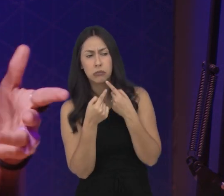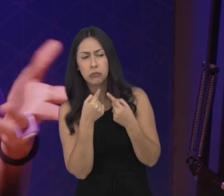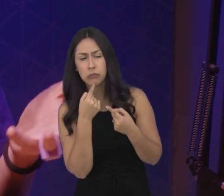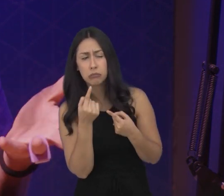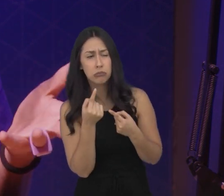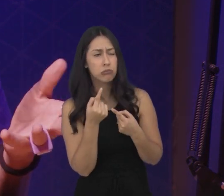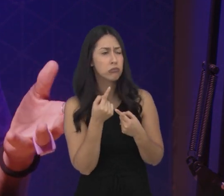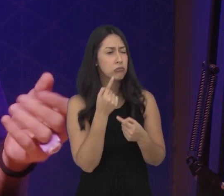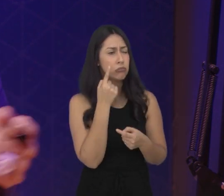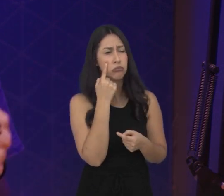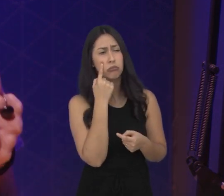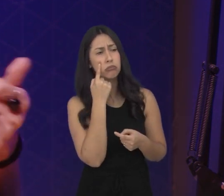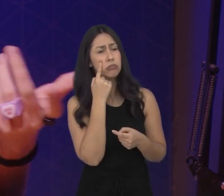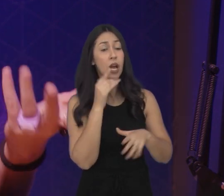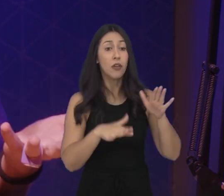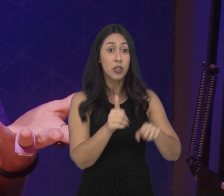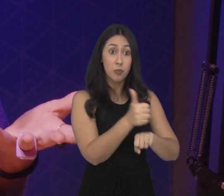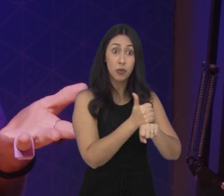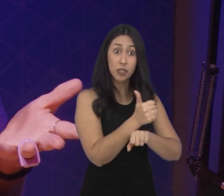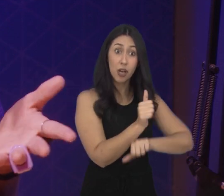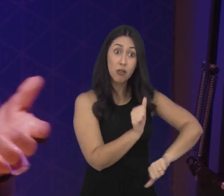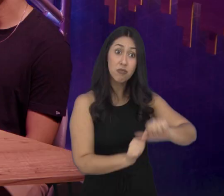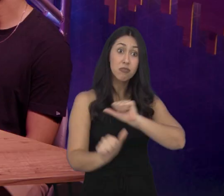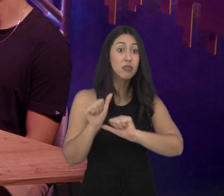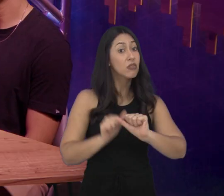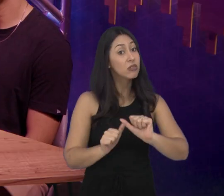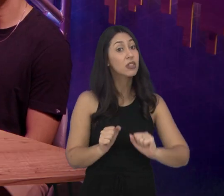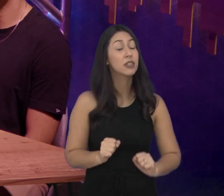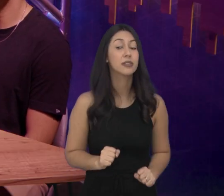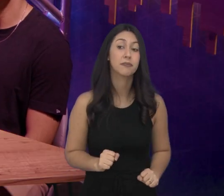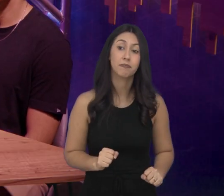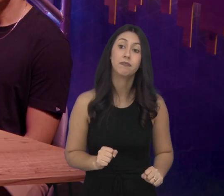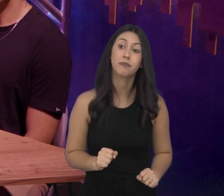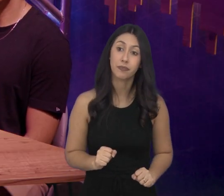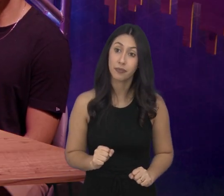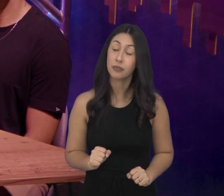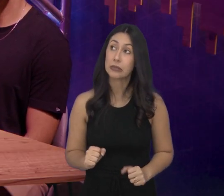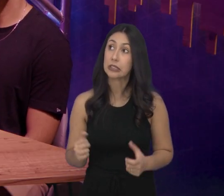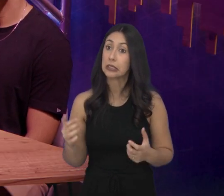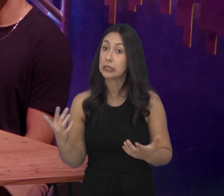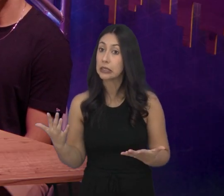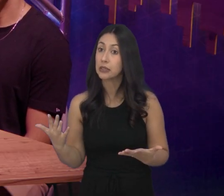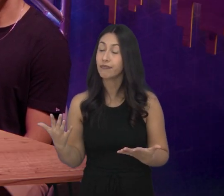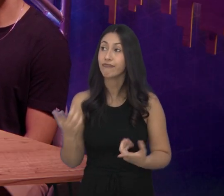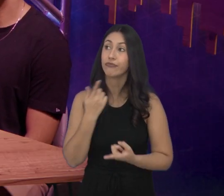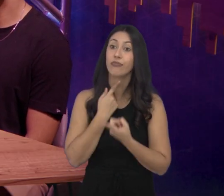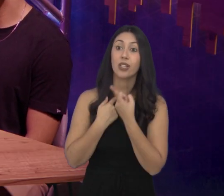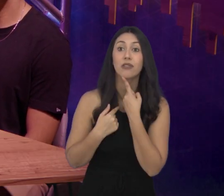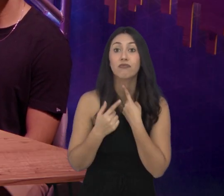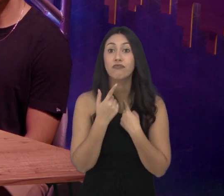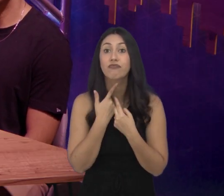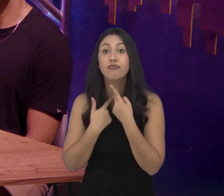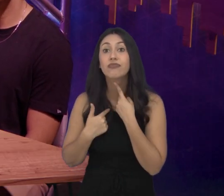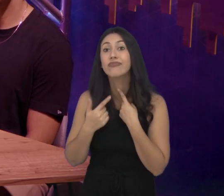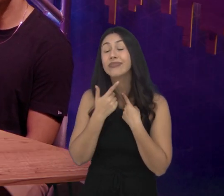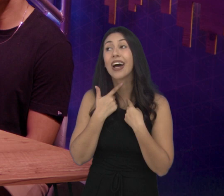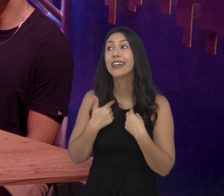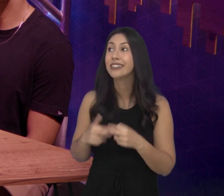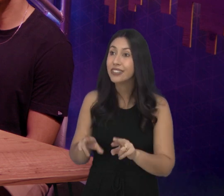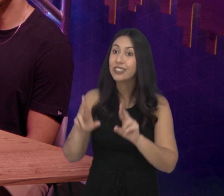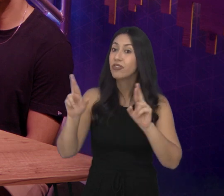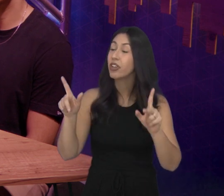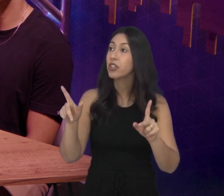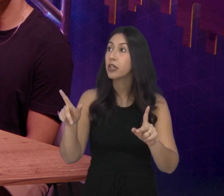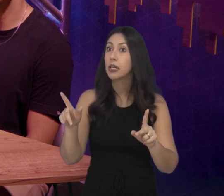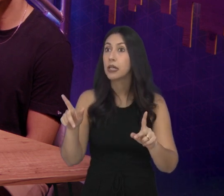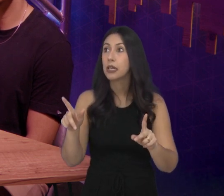começa a mudar de opinião, talvez querer mudar de carreira. Ou algumas vontades, sabe?